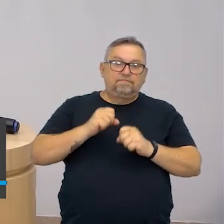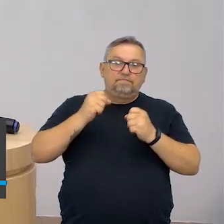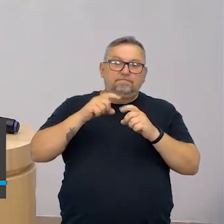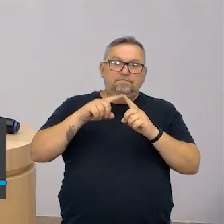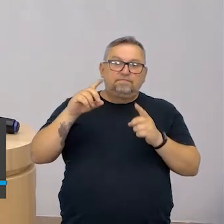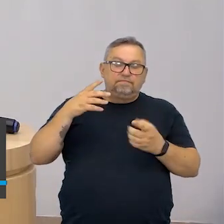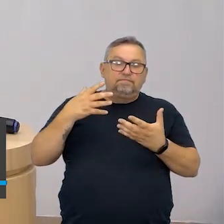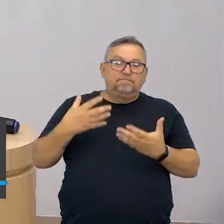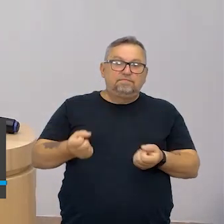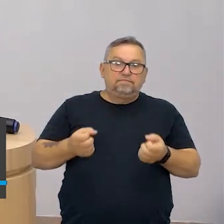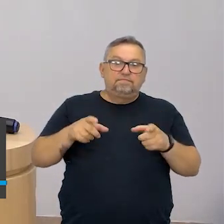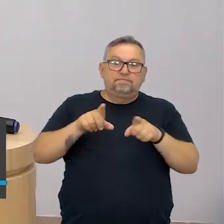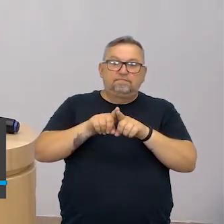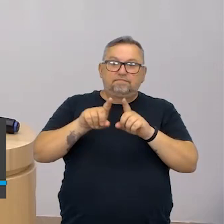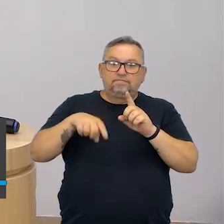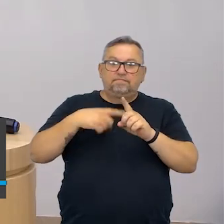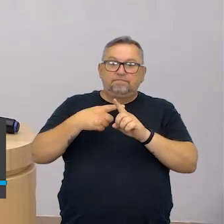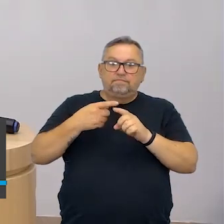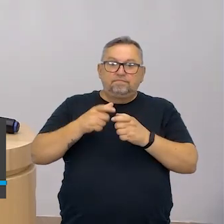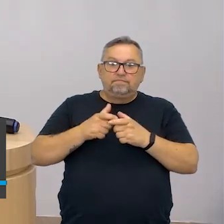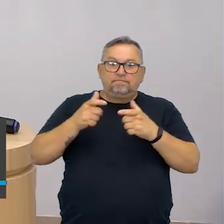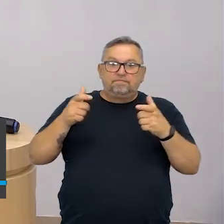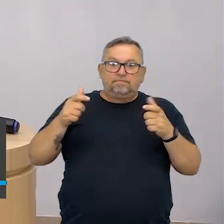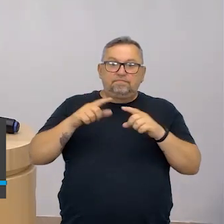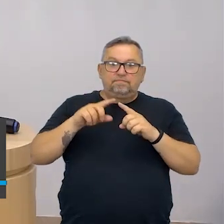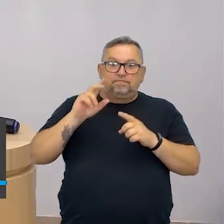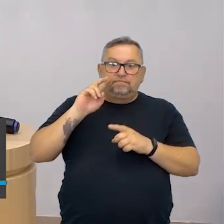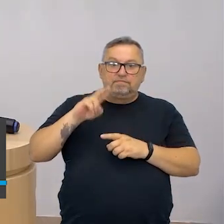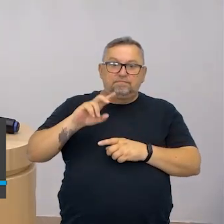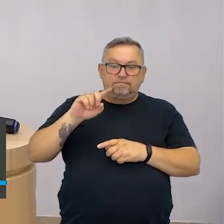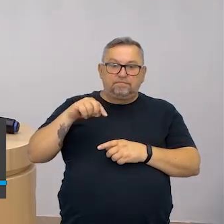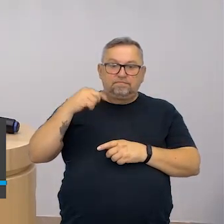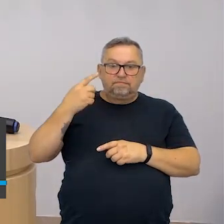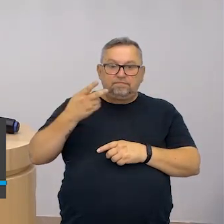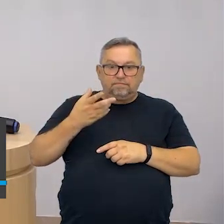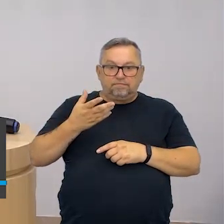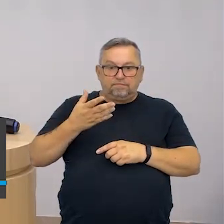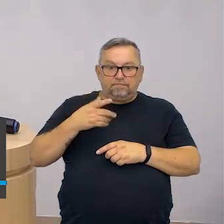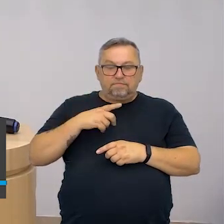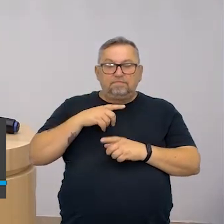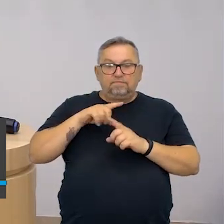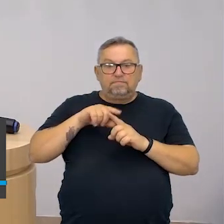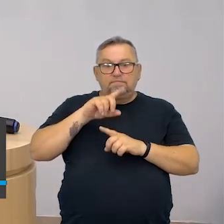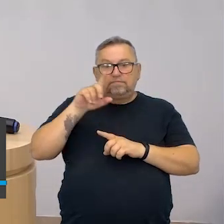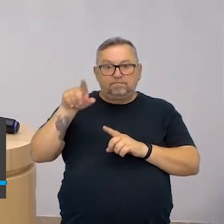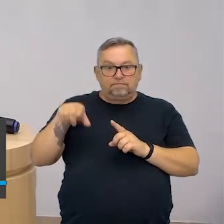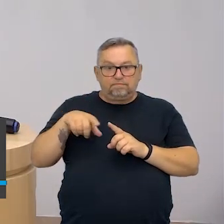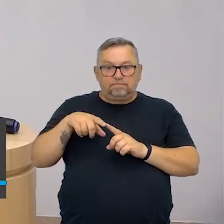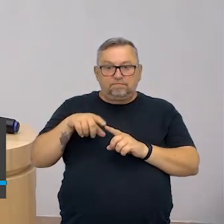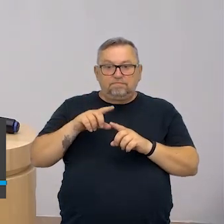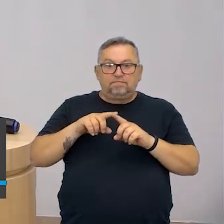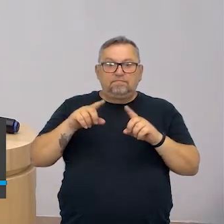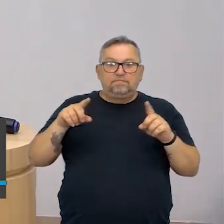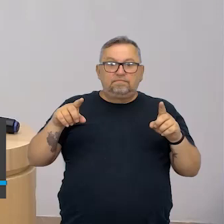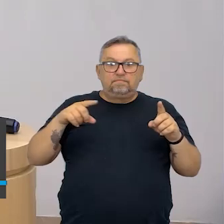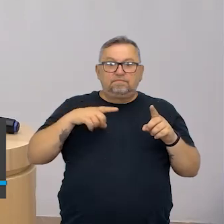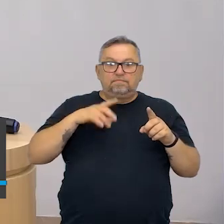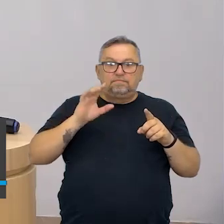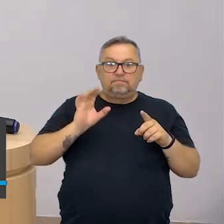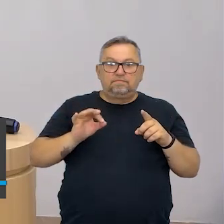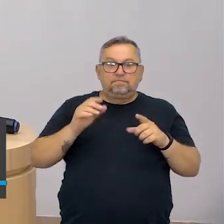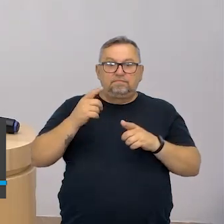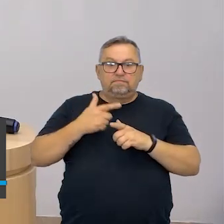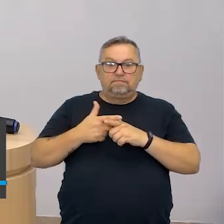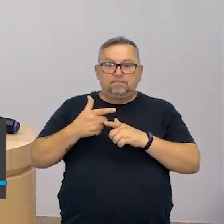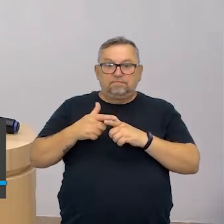fosse aceito mais amplamente, para além, enfim, do seu círculo, né? Mas isso é justamente o